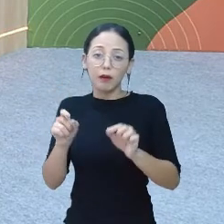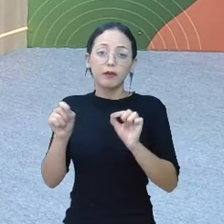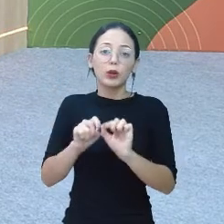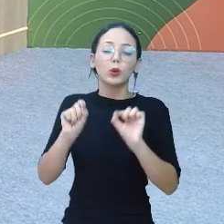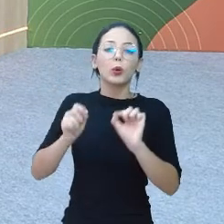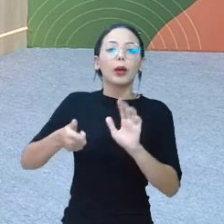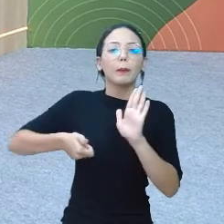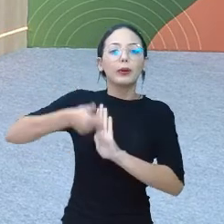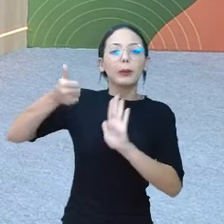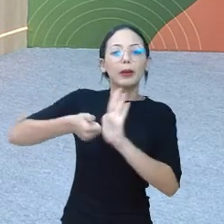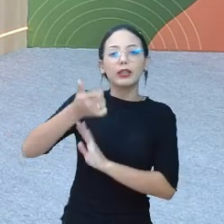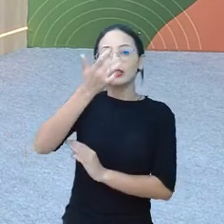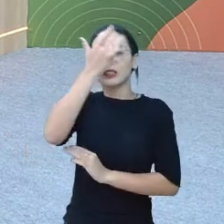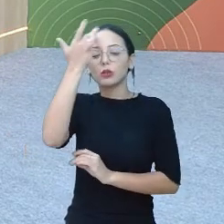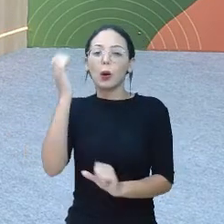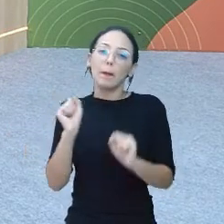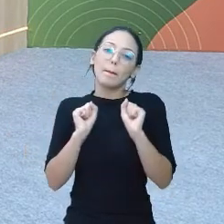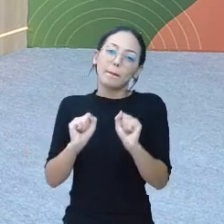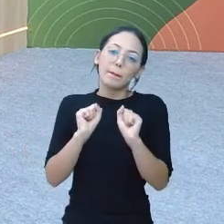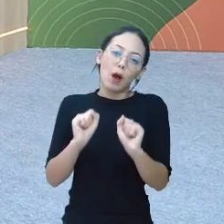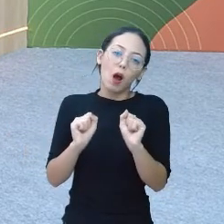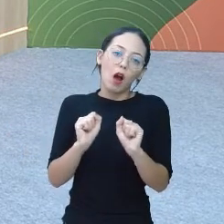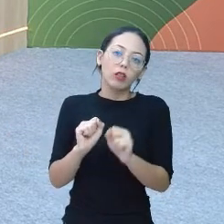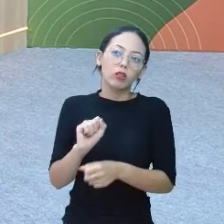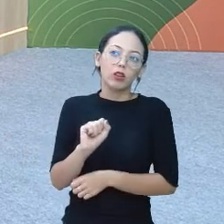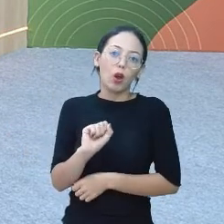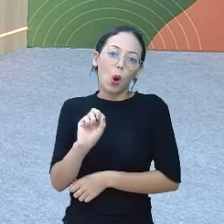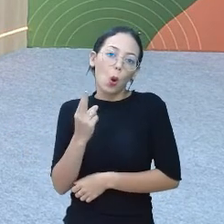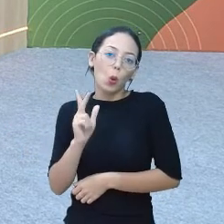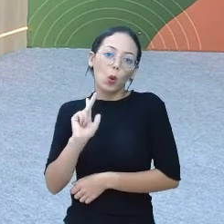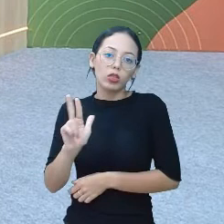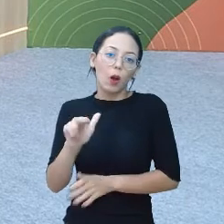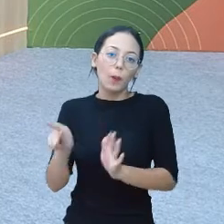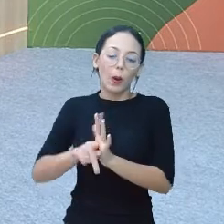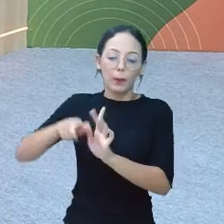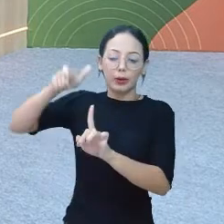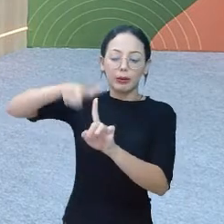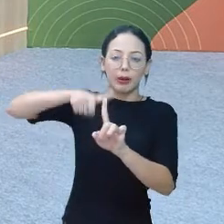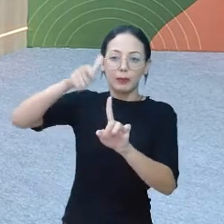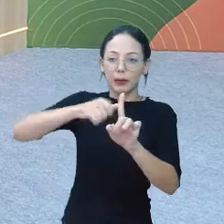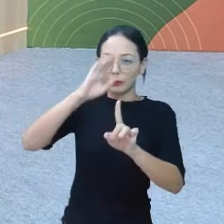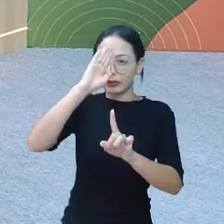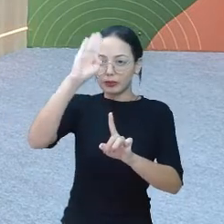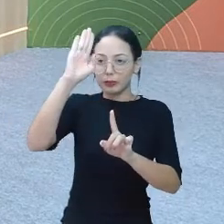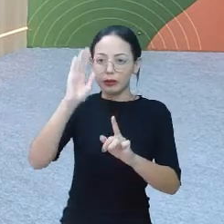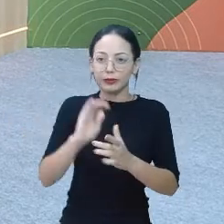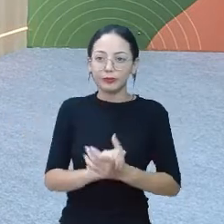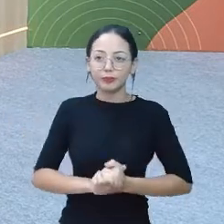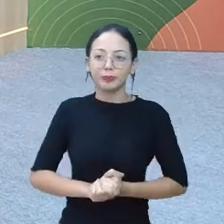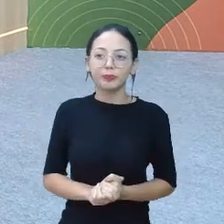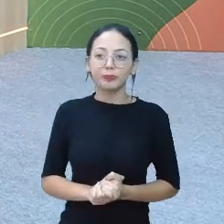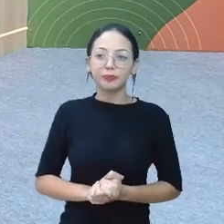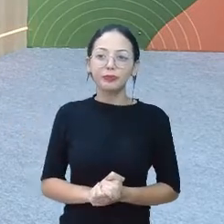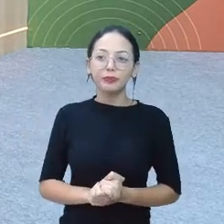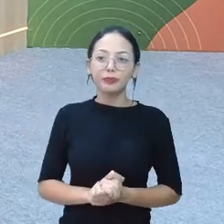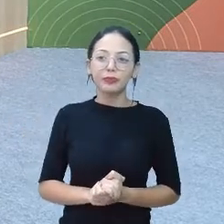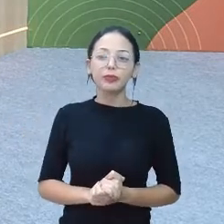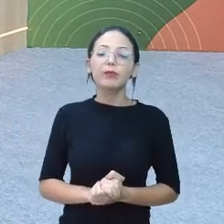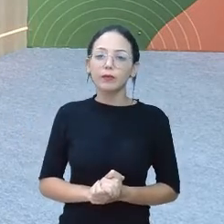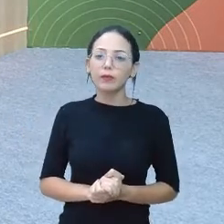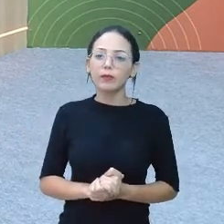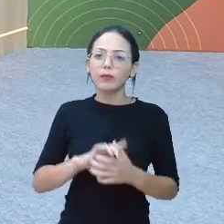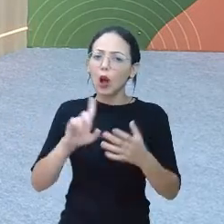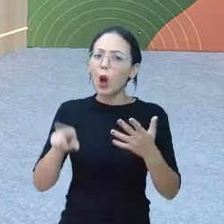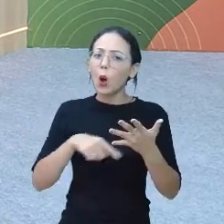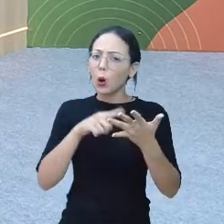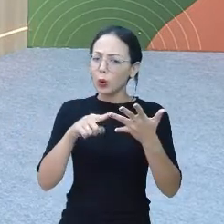primeira pessoa, pode ou não ser o protagonista, certo? Outro elemento importante na história